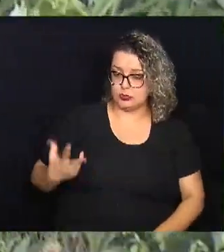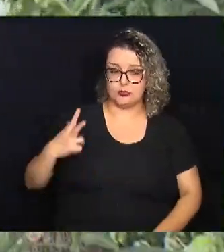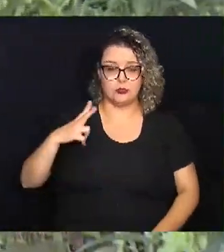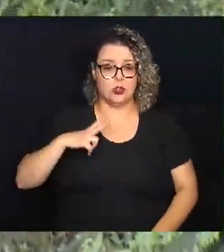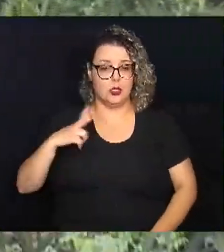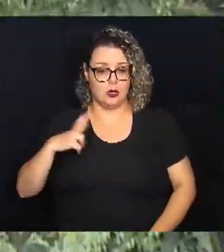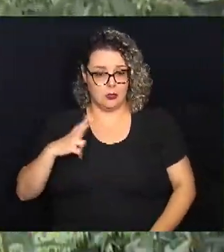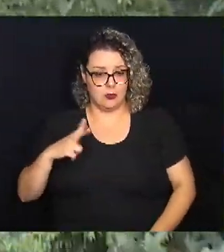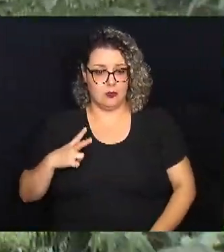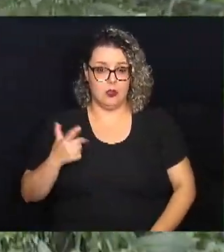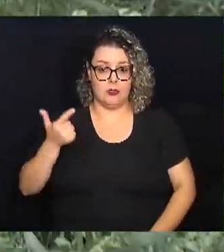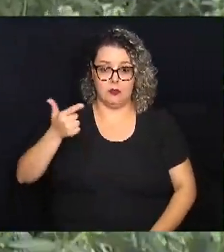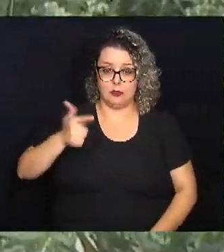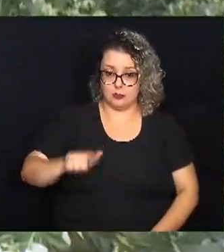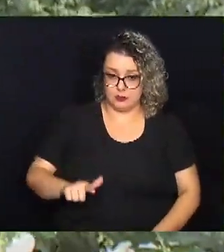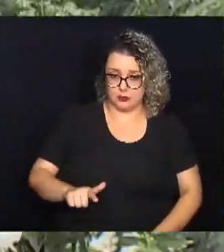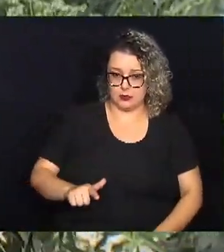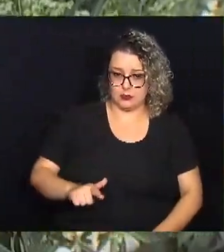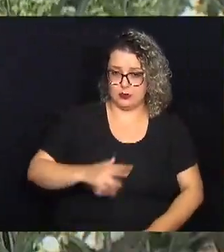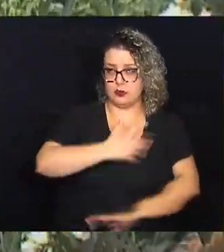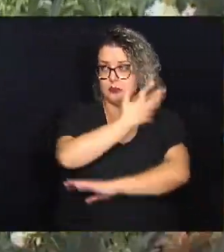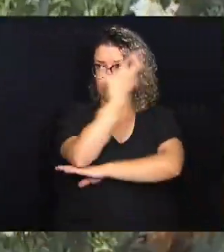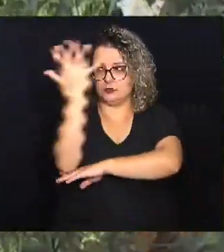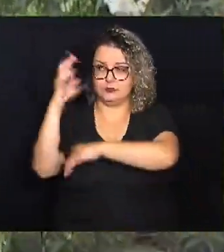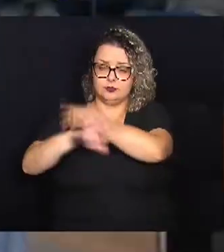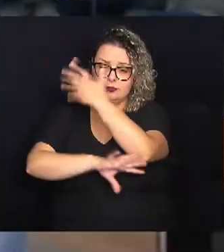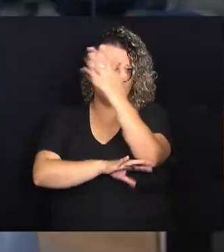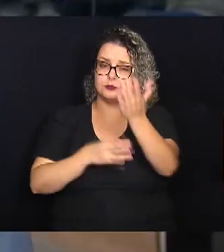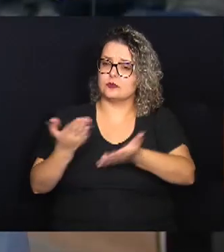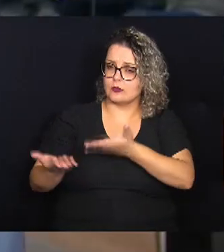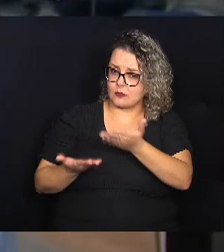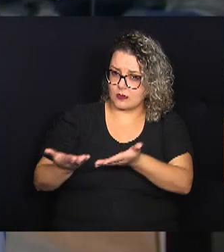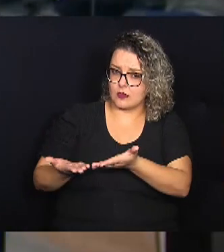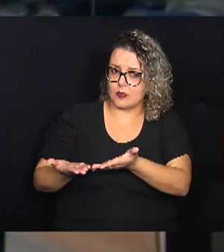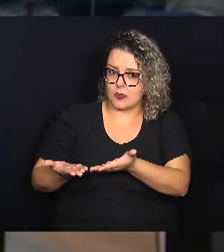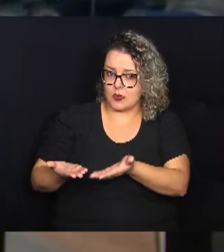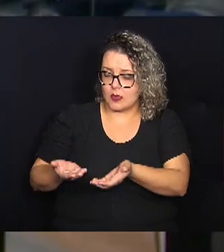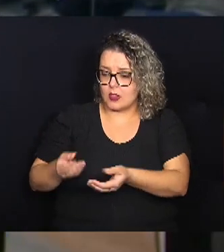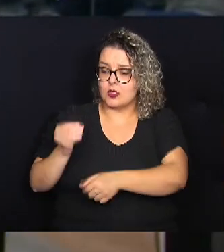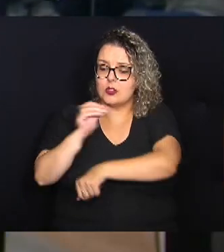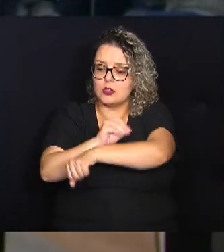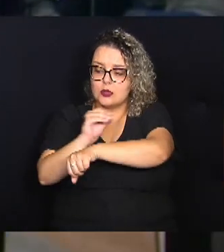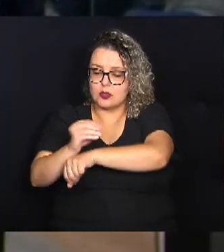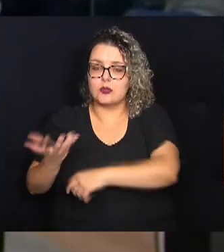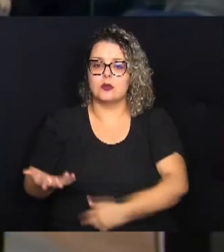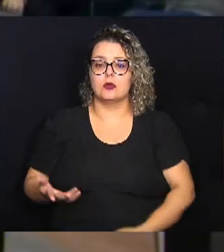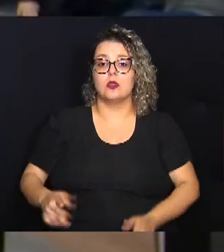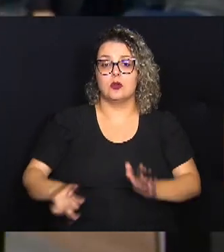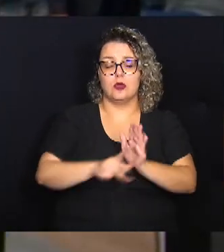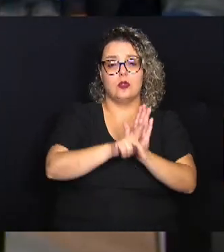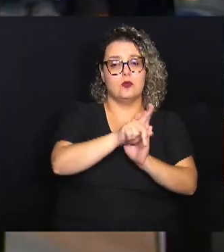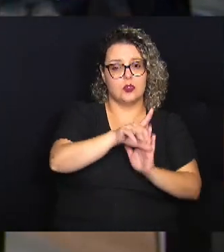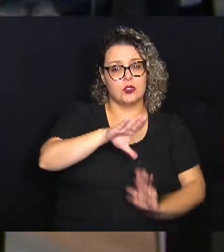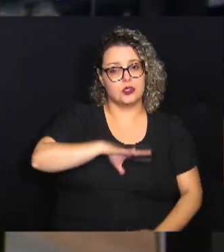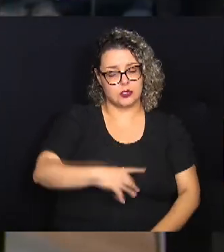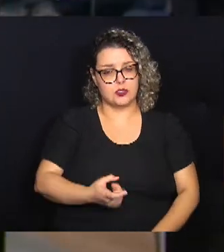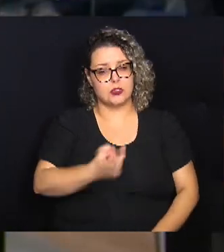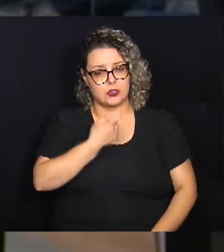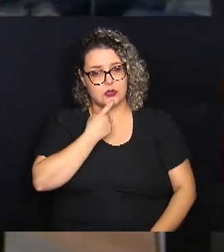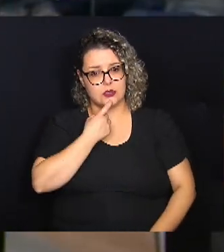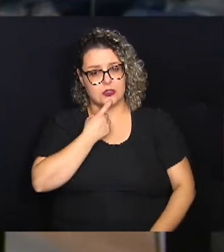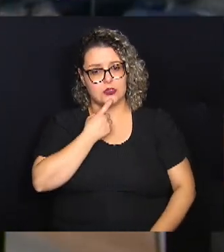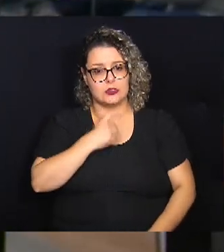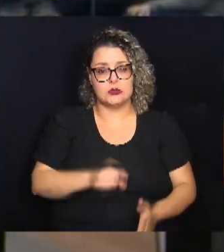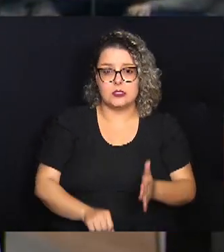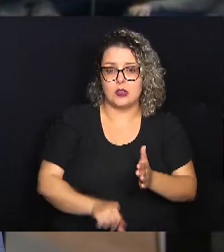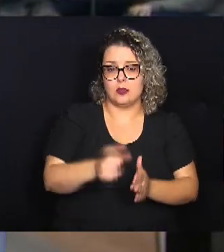para manter a floresta em pé, cuidada e preservada. A intenção de colocar o projeto para a cidade de Campinas é dela ser pioneira